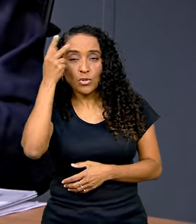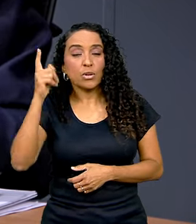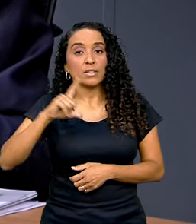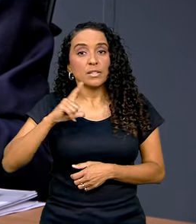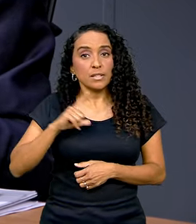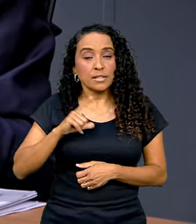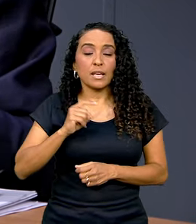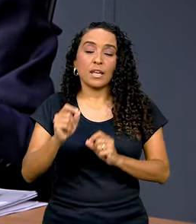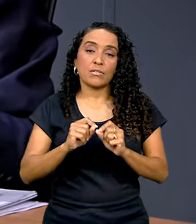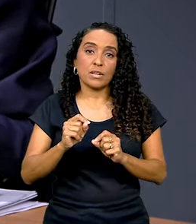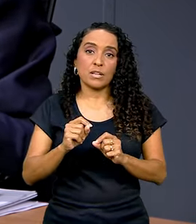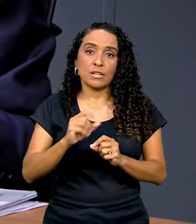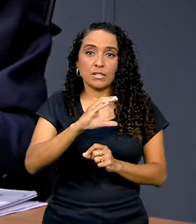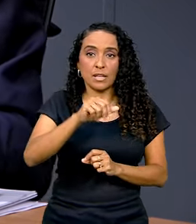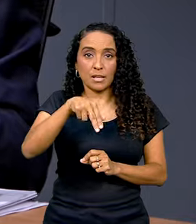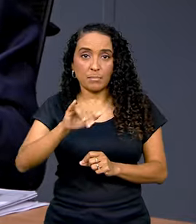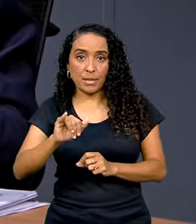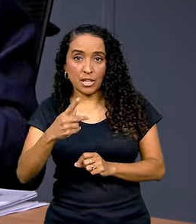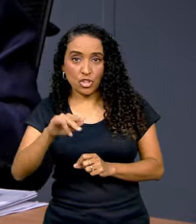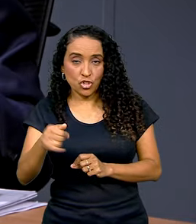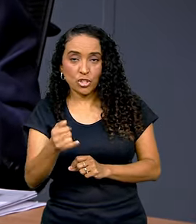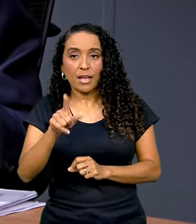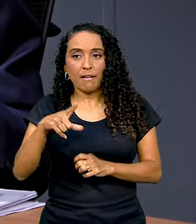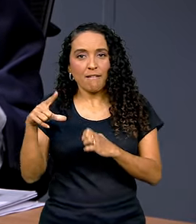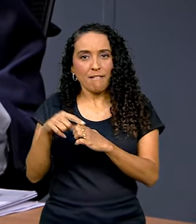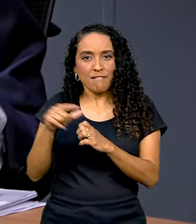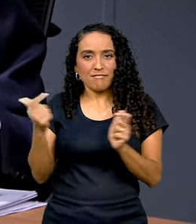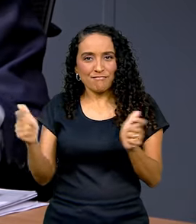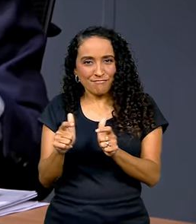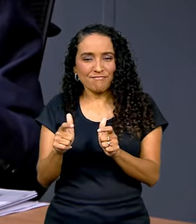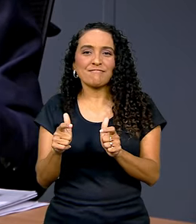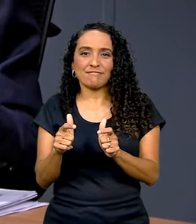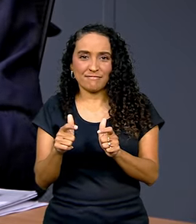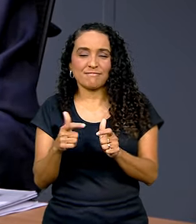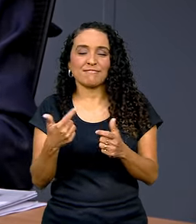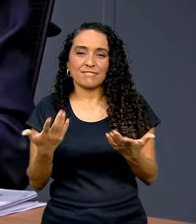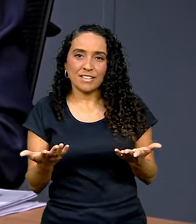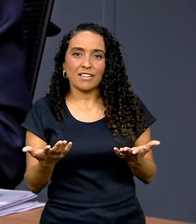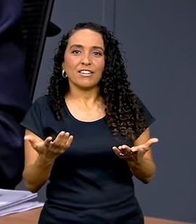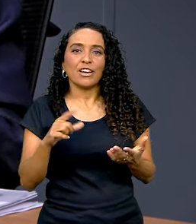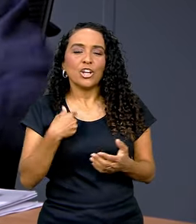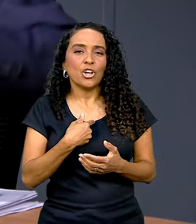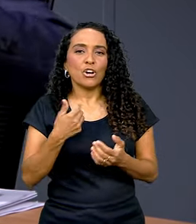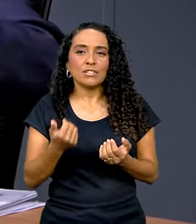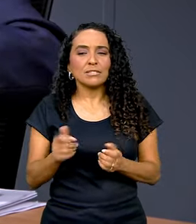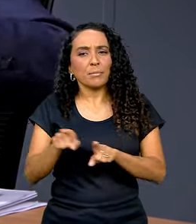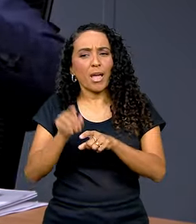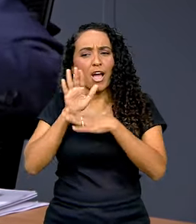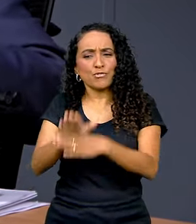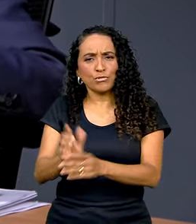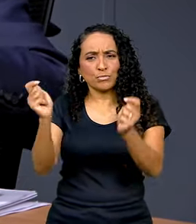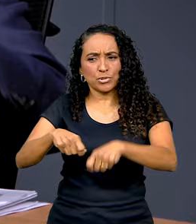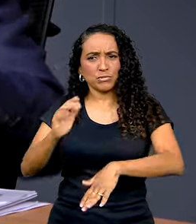pessoas que tem o o CNPJ é um microempreendedor é um pequeno empreendedor e a gente dá a